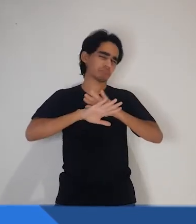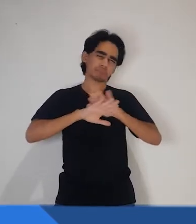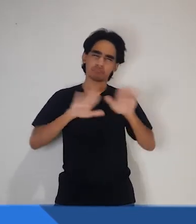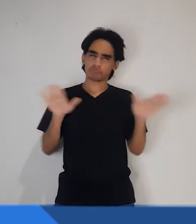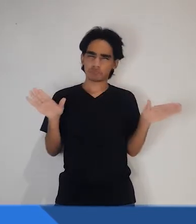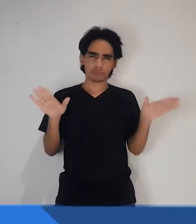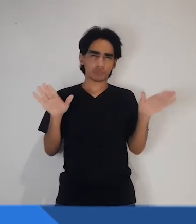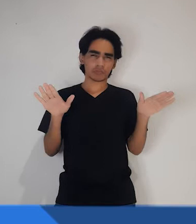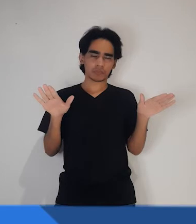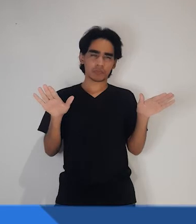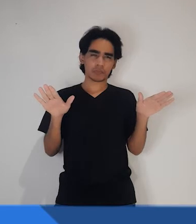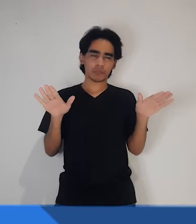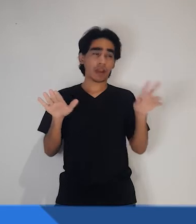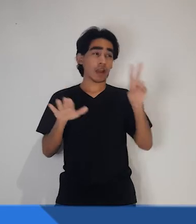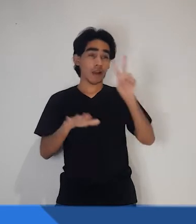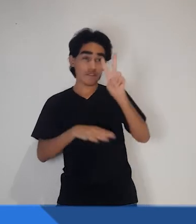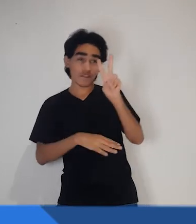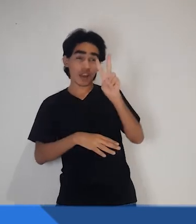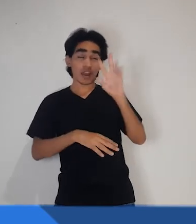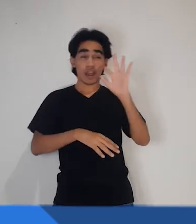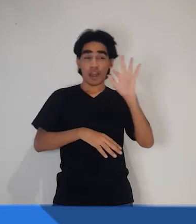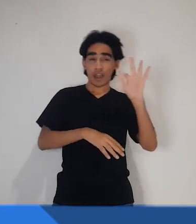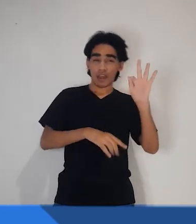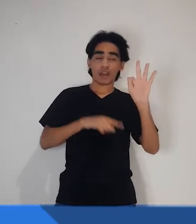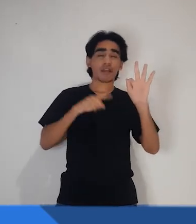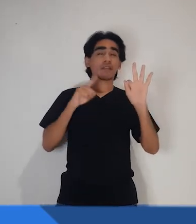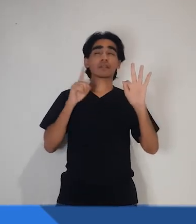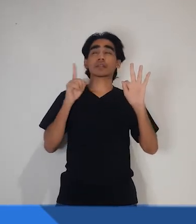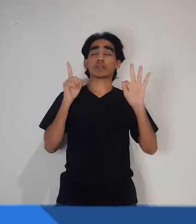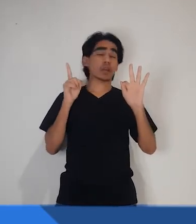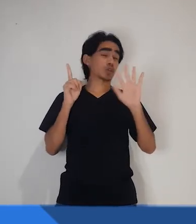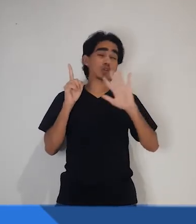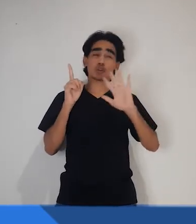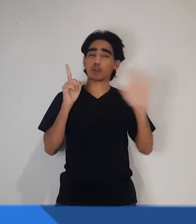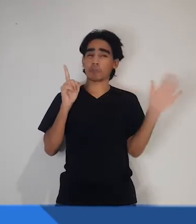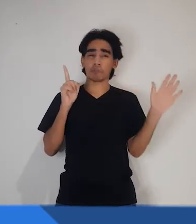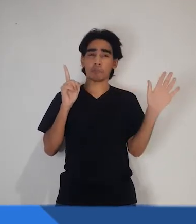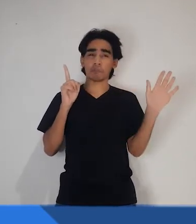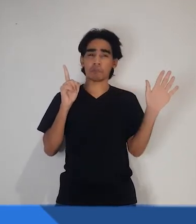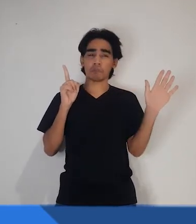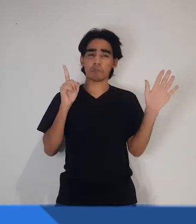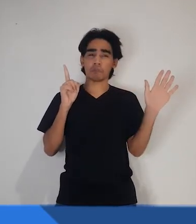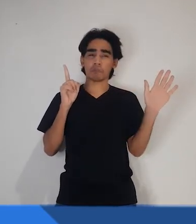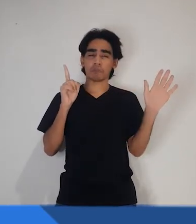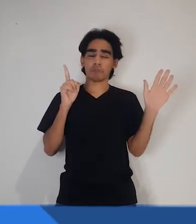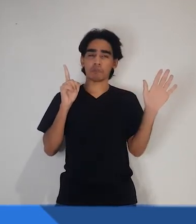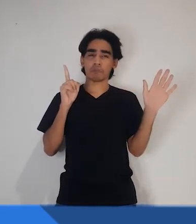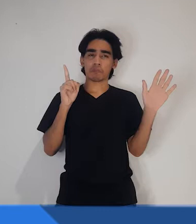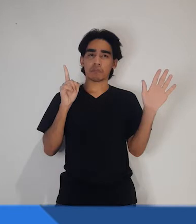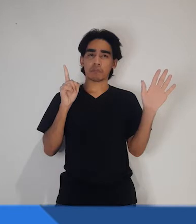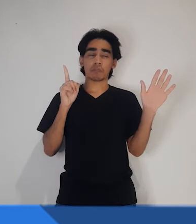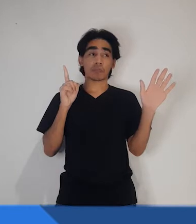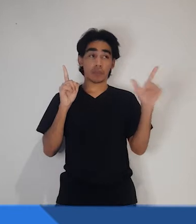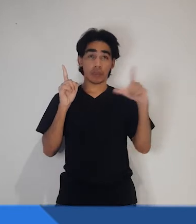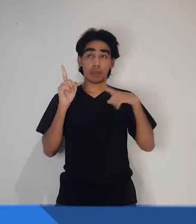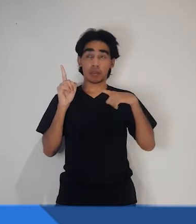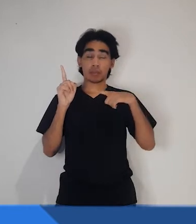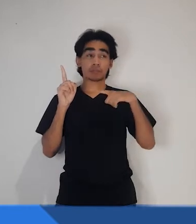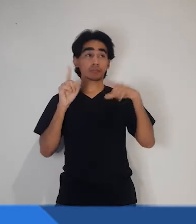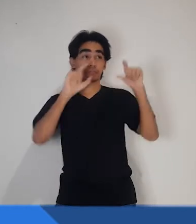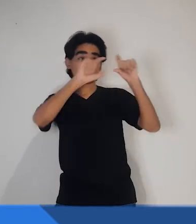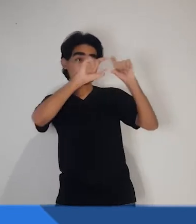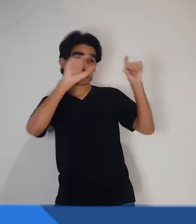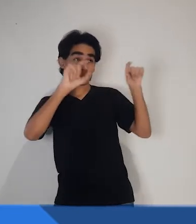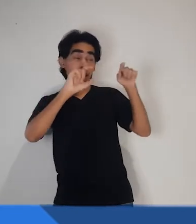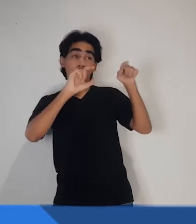E é só isso. A questão de verdadeiro ou falso, aliás, é só isso. A gente coloca a